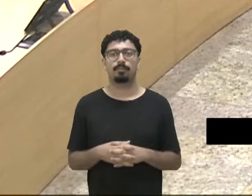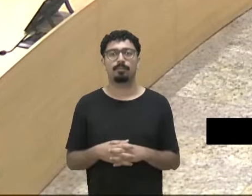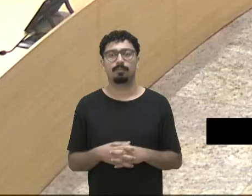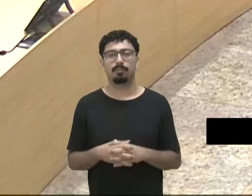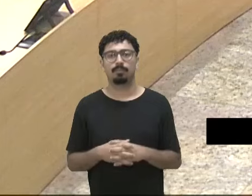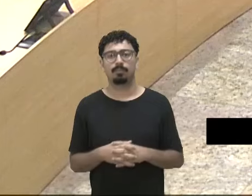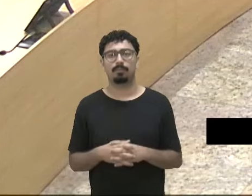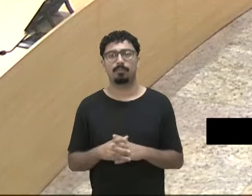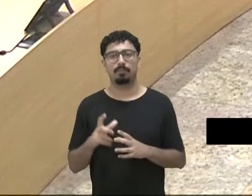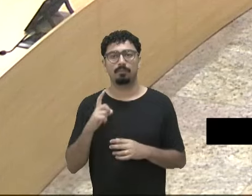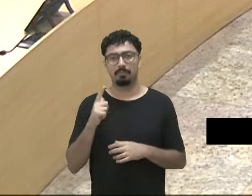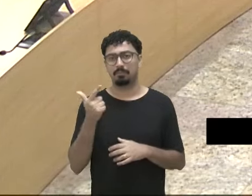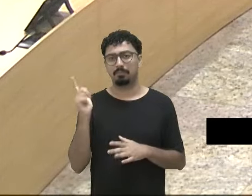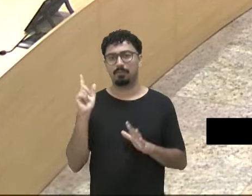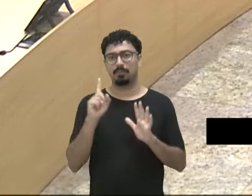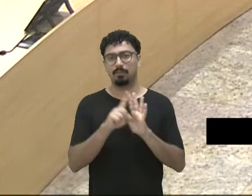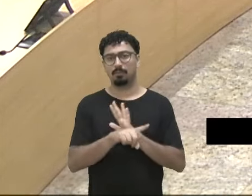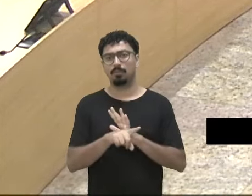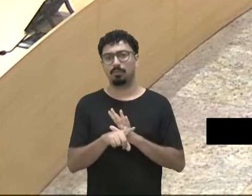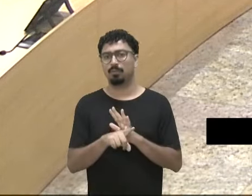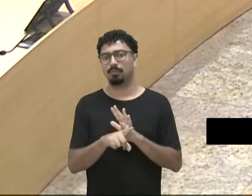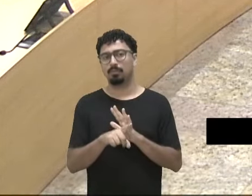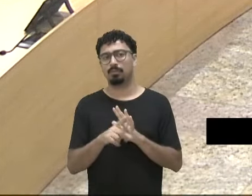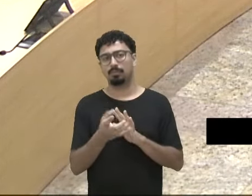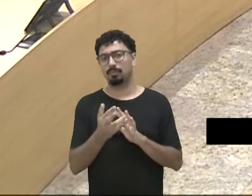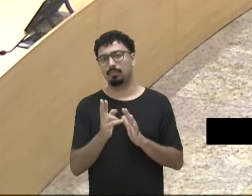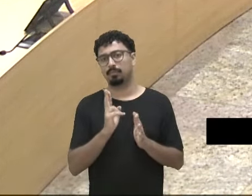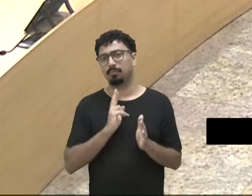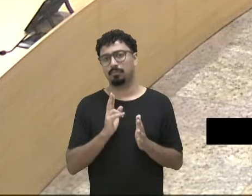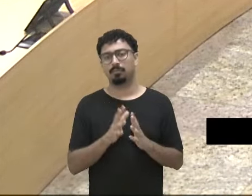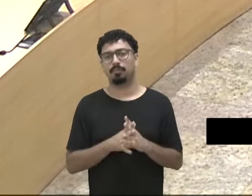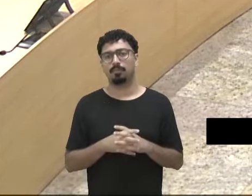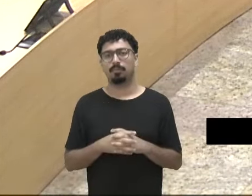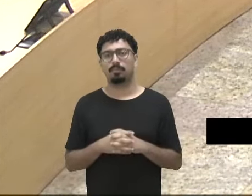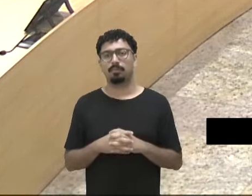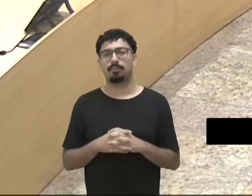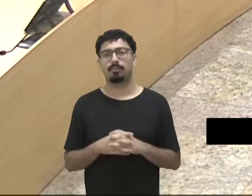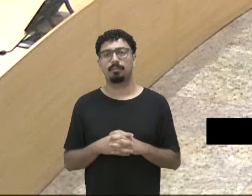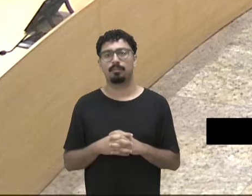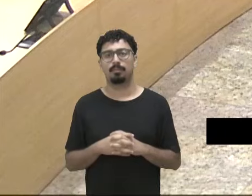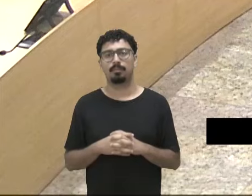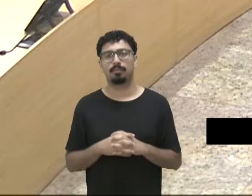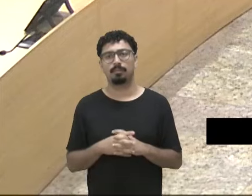Mais algum questionamento, Serginho, da resposta? Cíntia, vai falar daí ou vai falar da